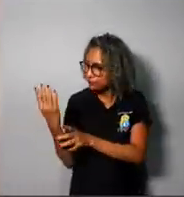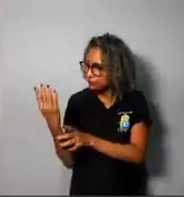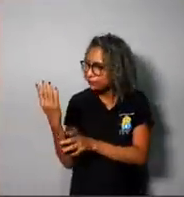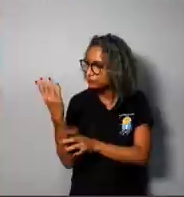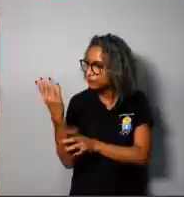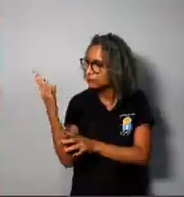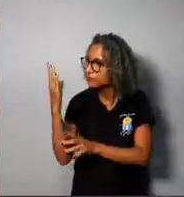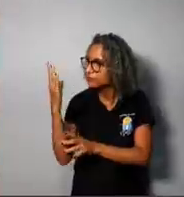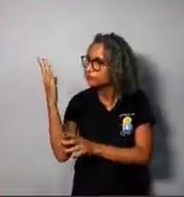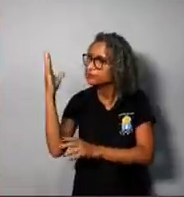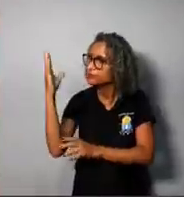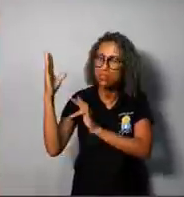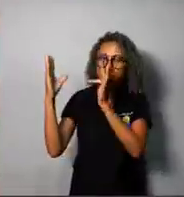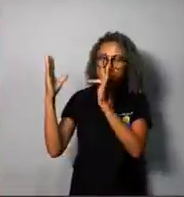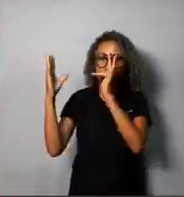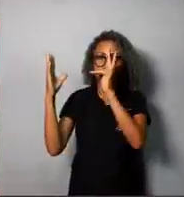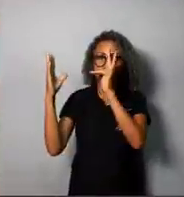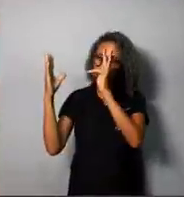Passará.